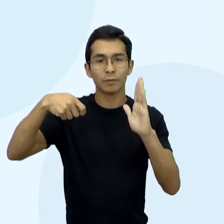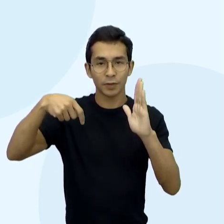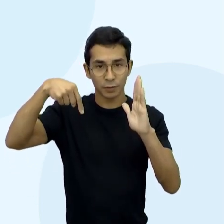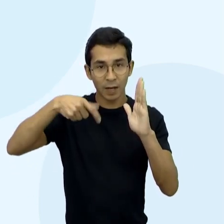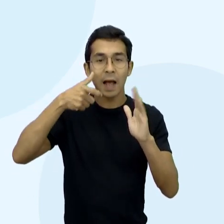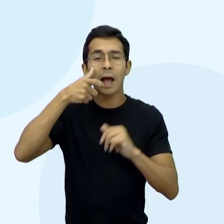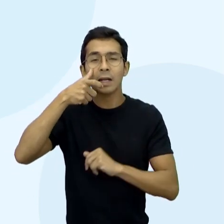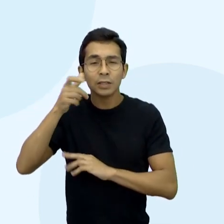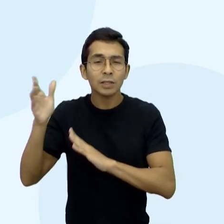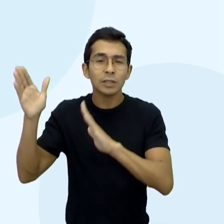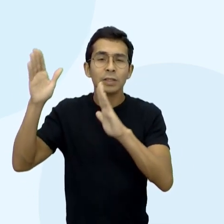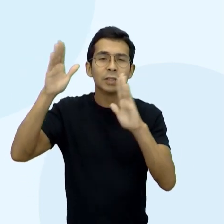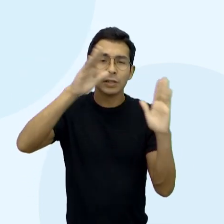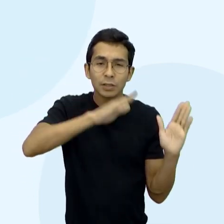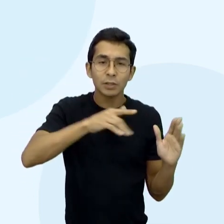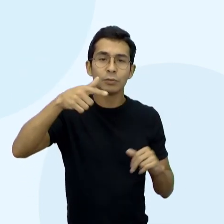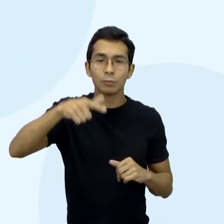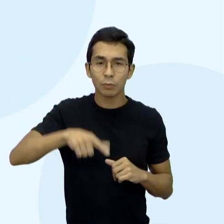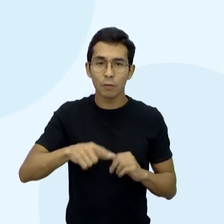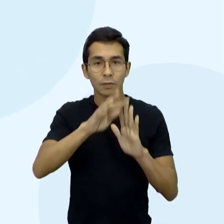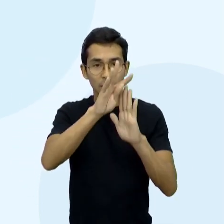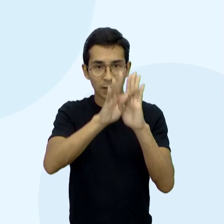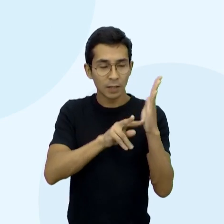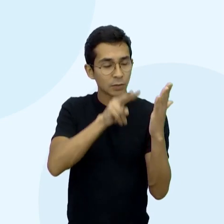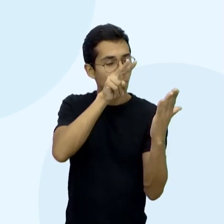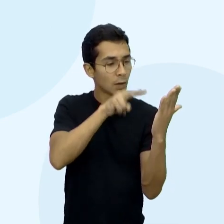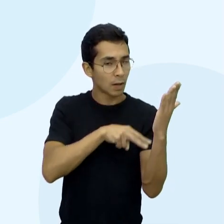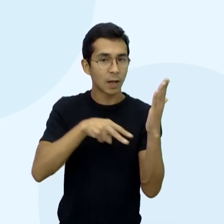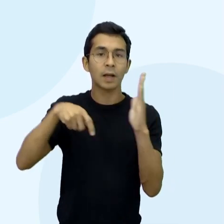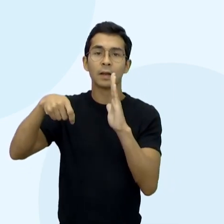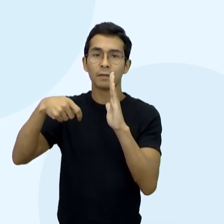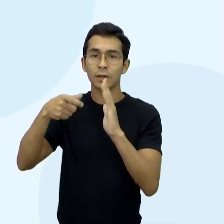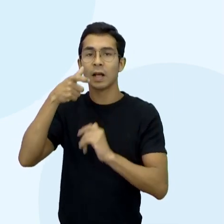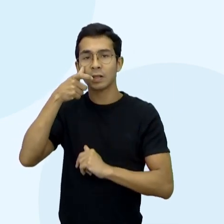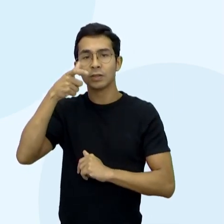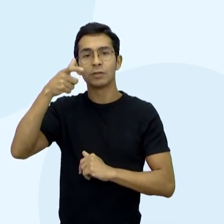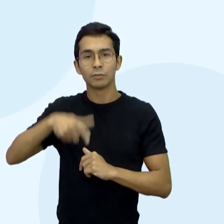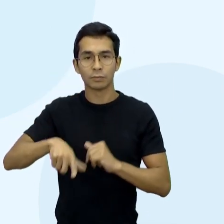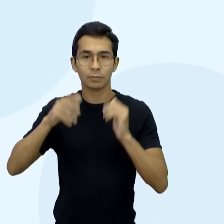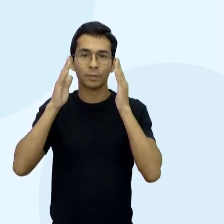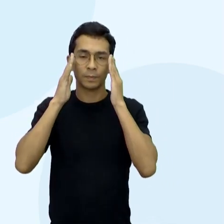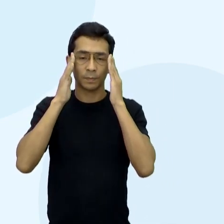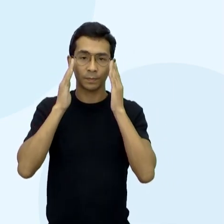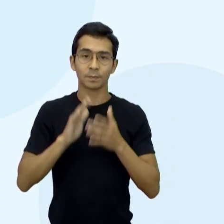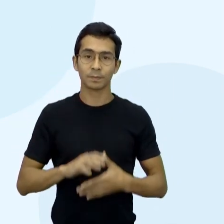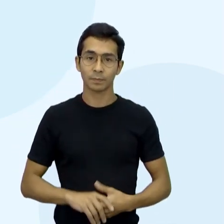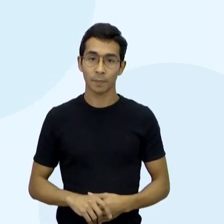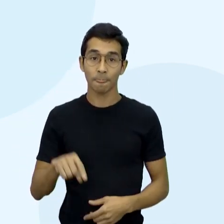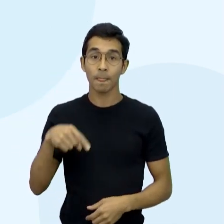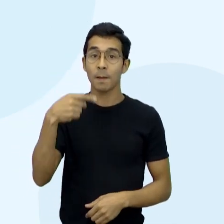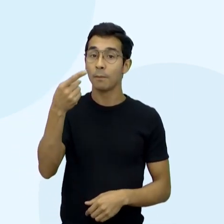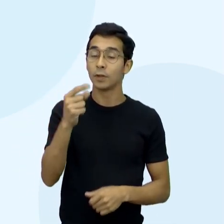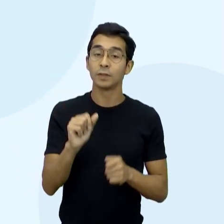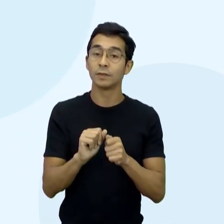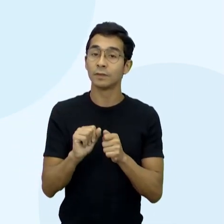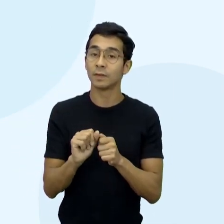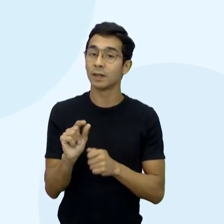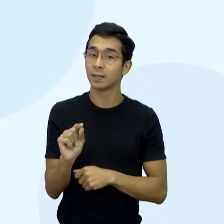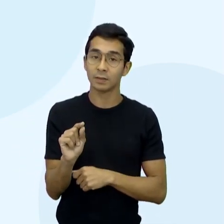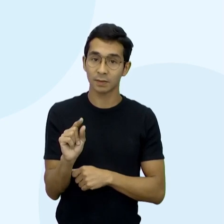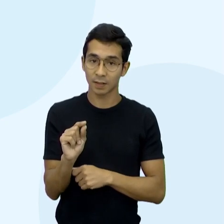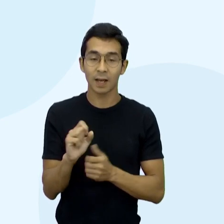com atenção, releia o texto e reveja o vídeo apresentado. Após isso, faça o que se pede ao fim da aula, ou